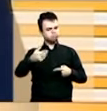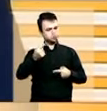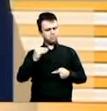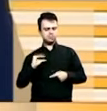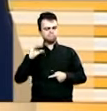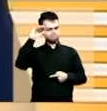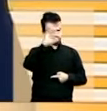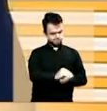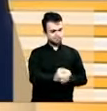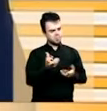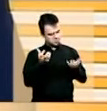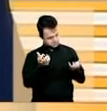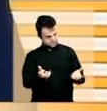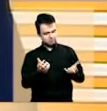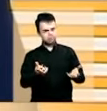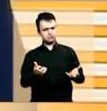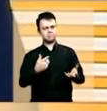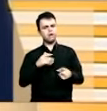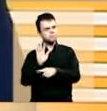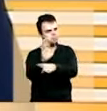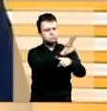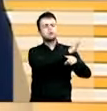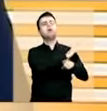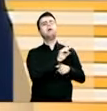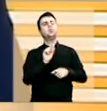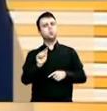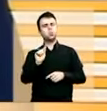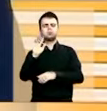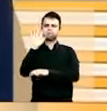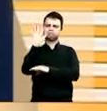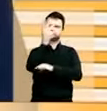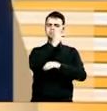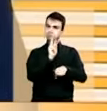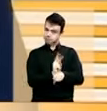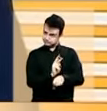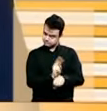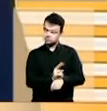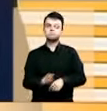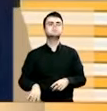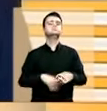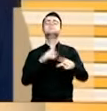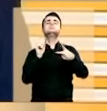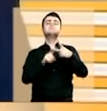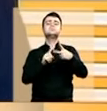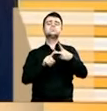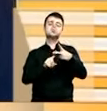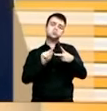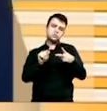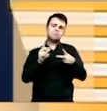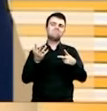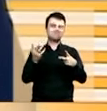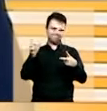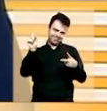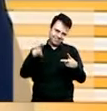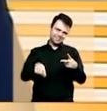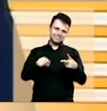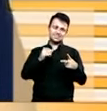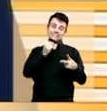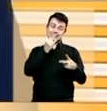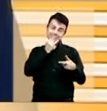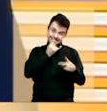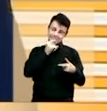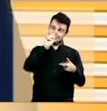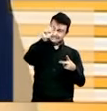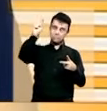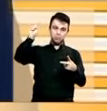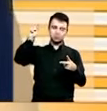vou investir nisso porque eu quero contribuir de alguma forma, e por outro motivo, que infelizmente é a